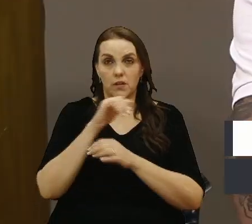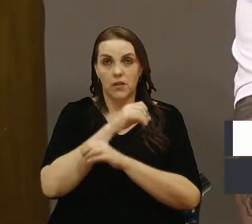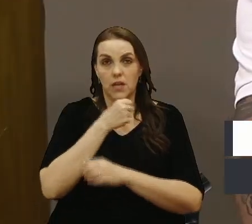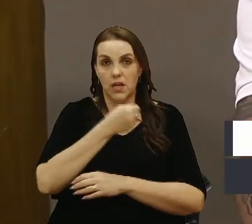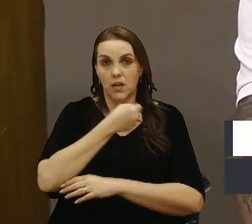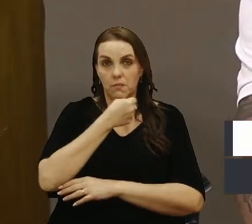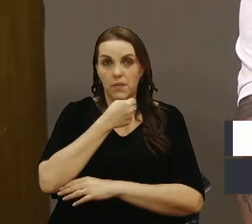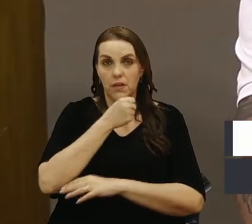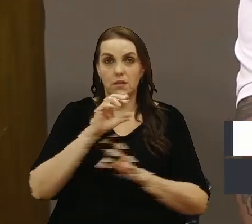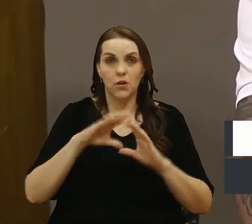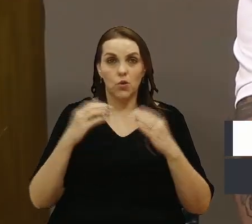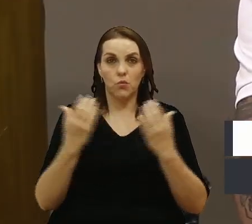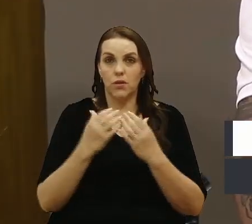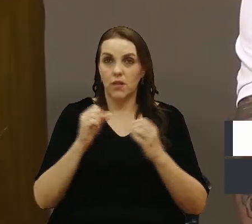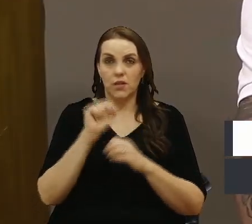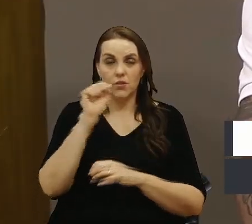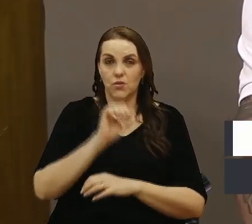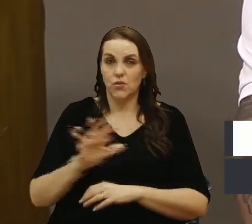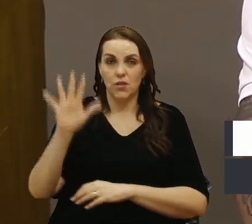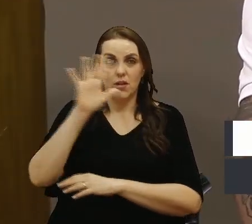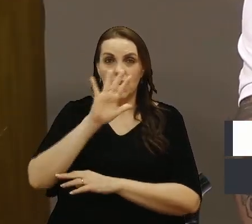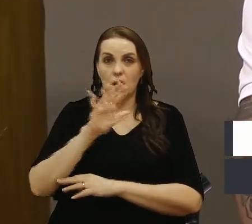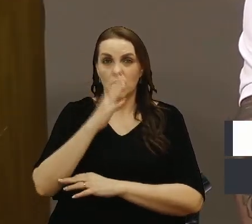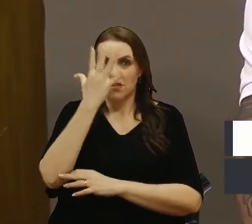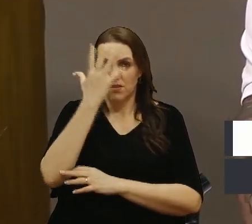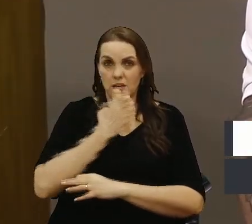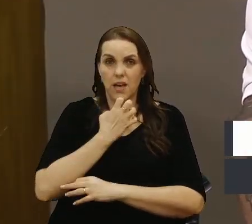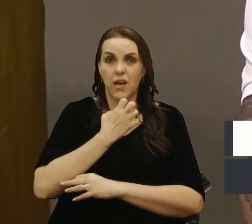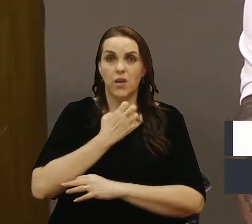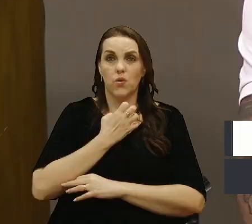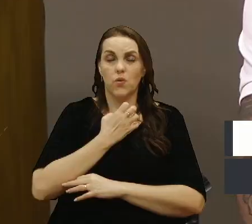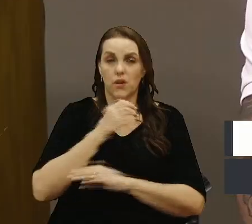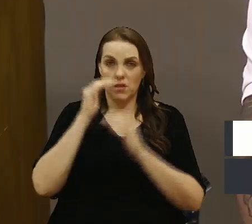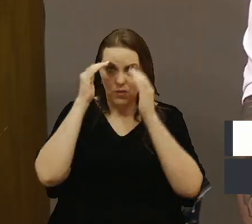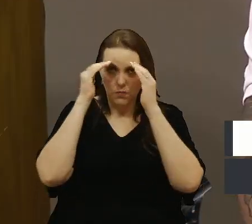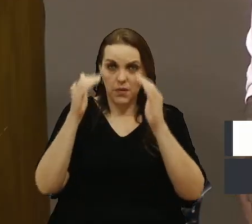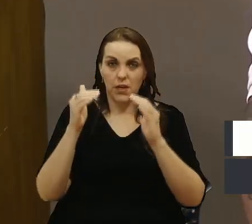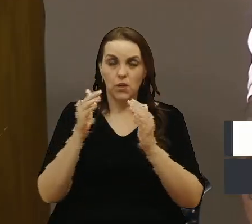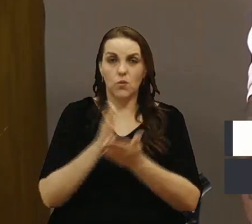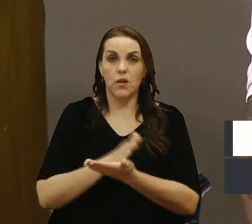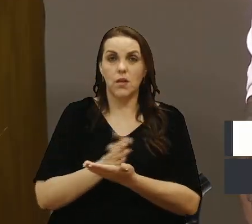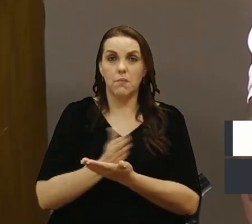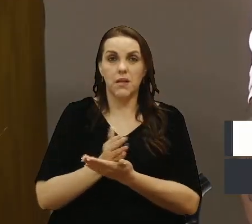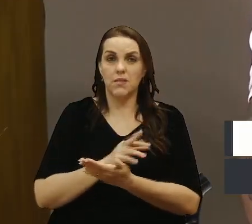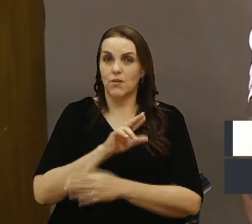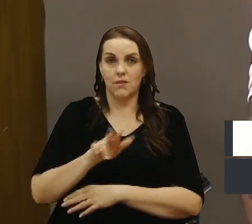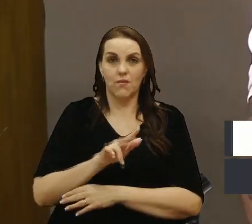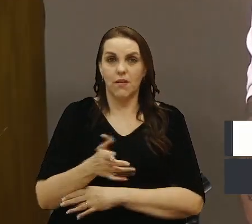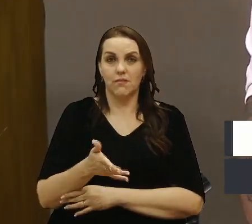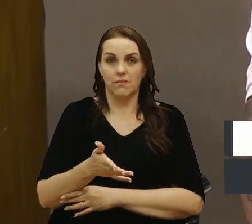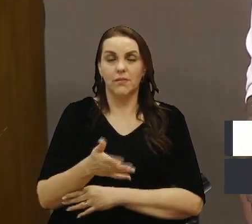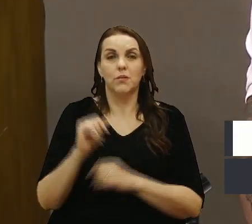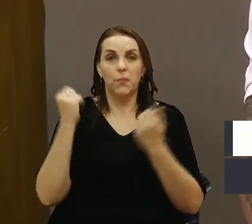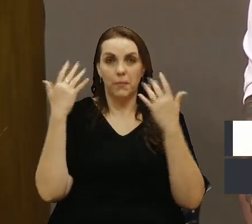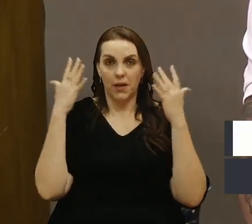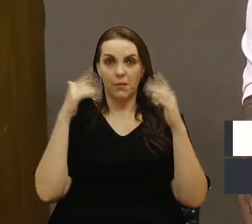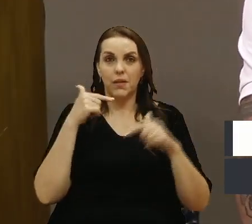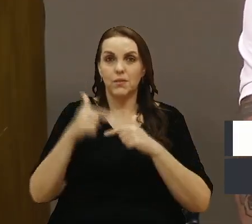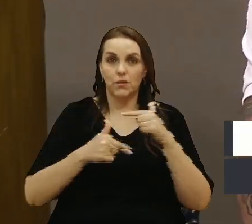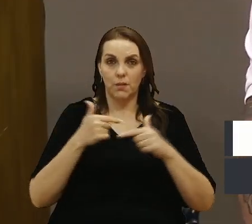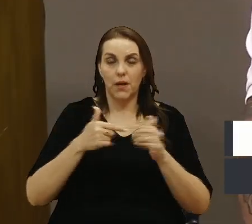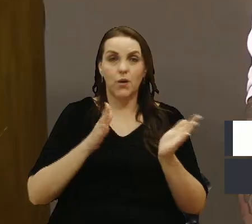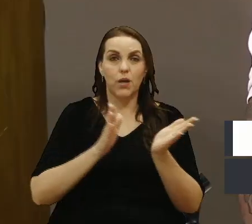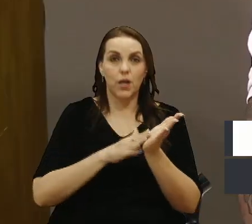comunidade em geral, tem sido de muita seriedade, de muito respeito, com muita imparcialidade. Então, meus parabéns pelo trabalho que tu tem feito.